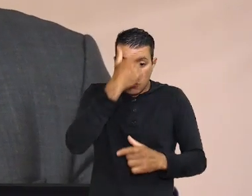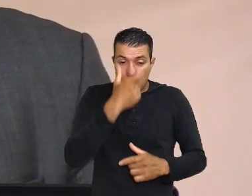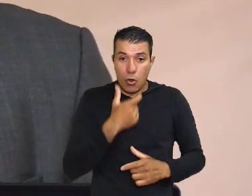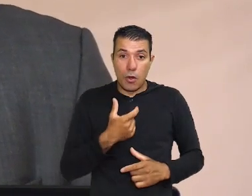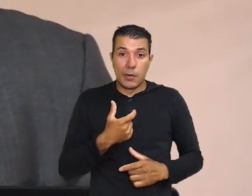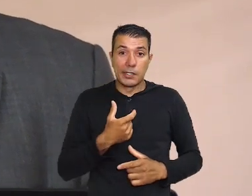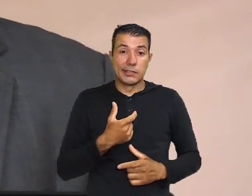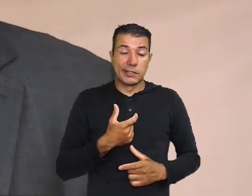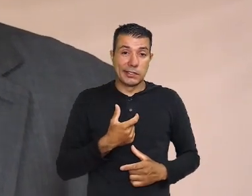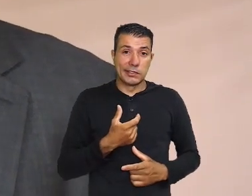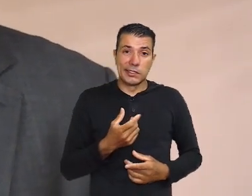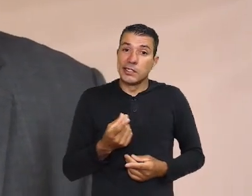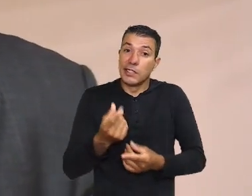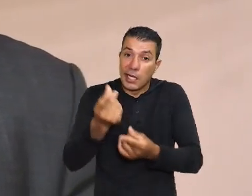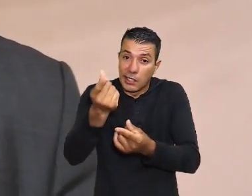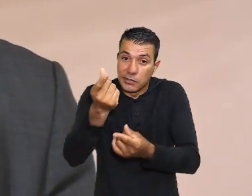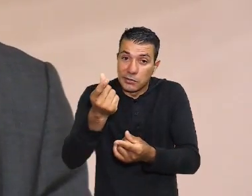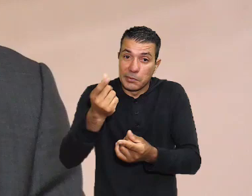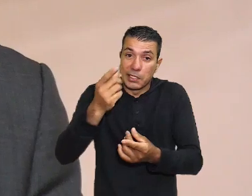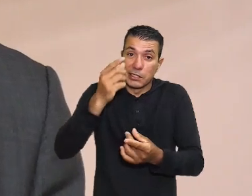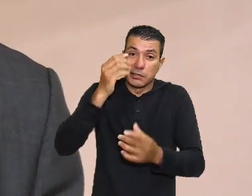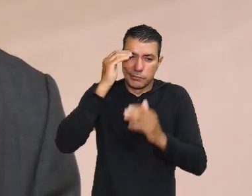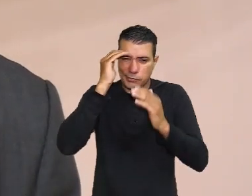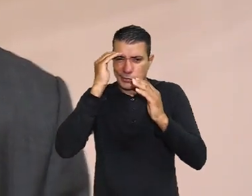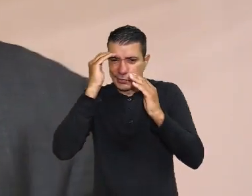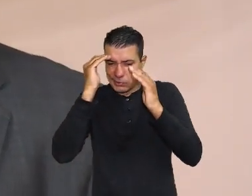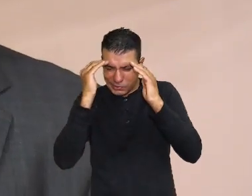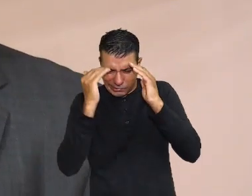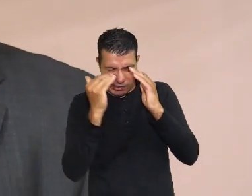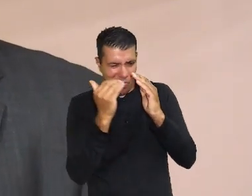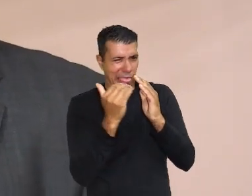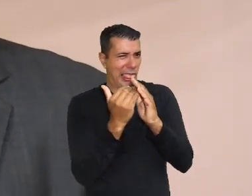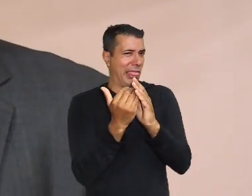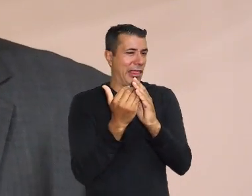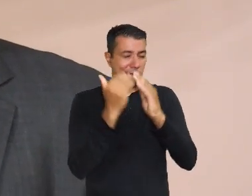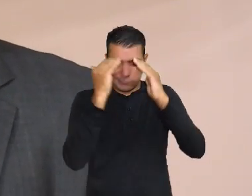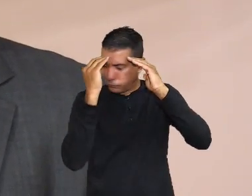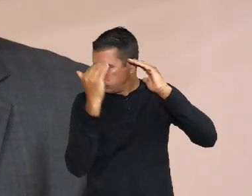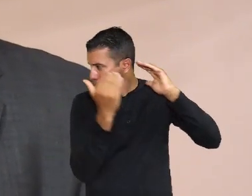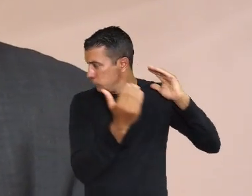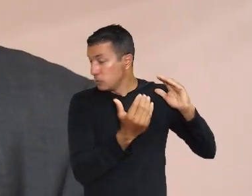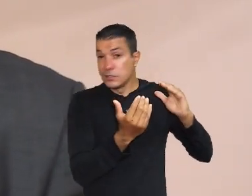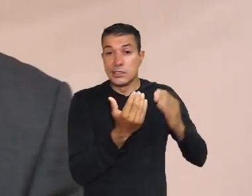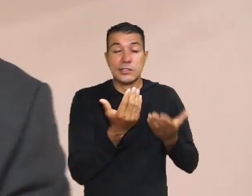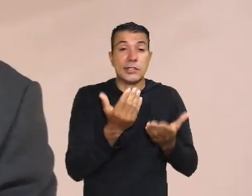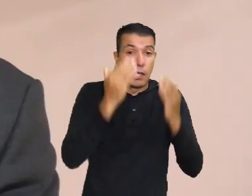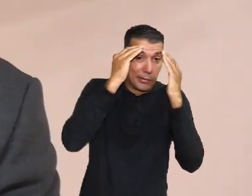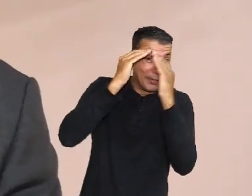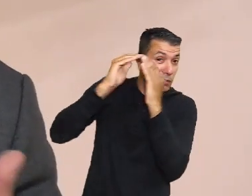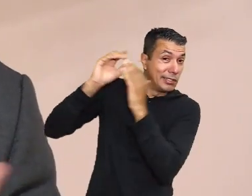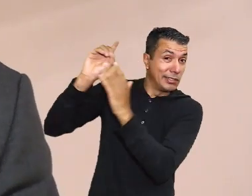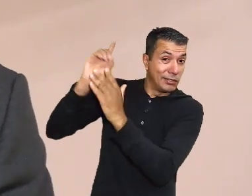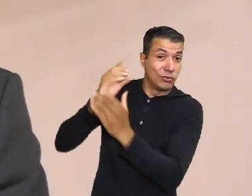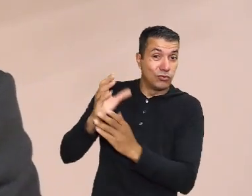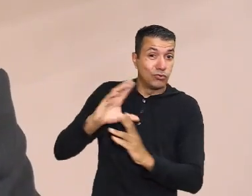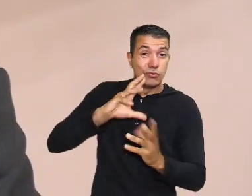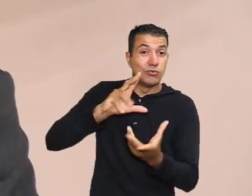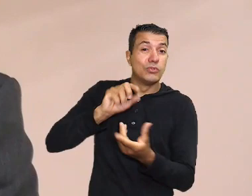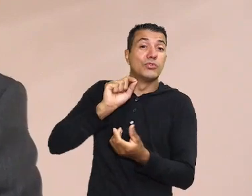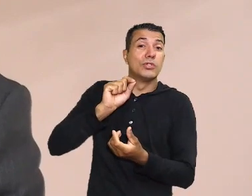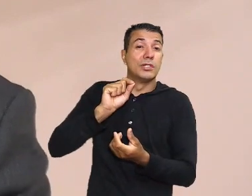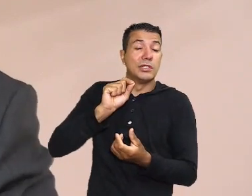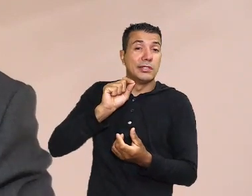imortal, mas pela desobediência, a Bíblia diz que todos pecaram. A morte passou a ser uma nota, como eu mencionei a